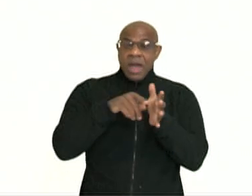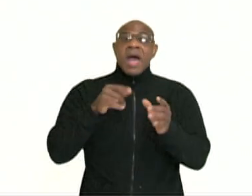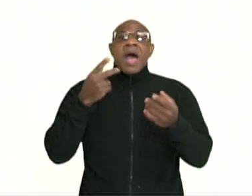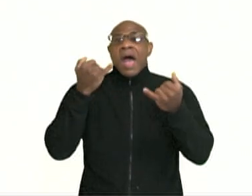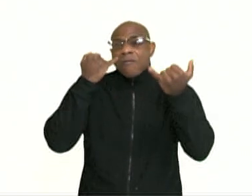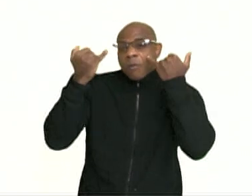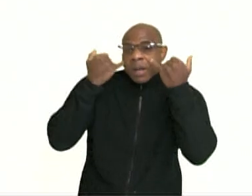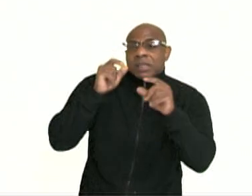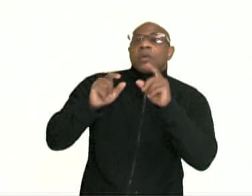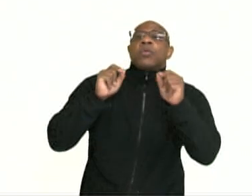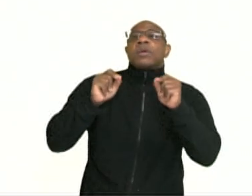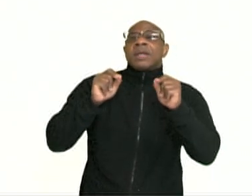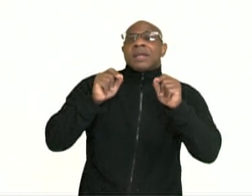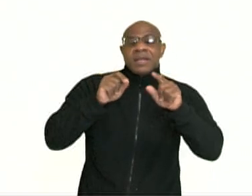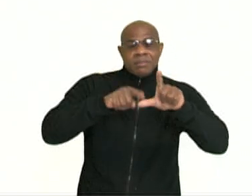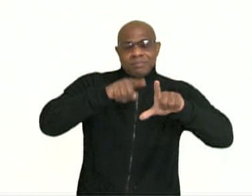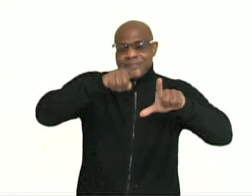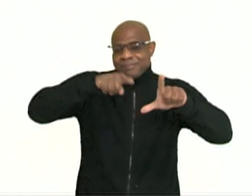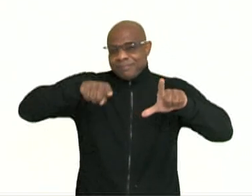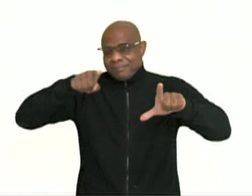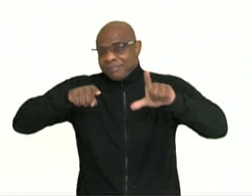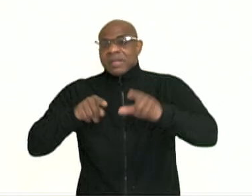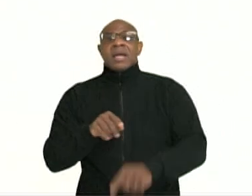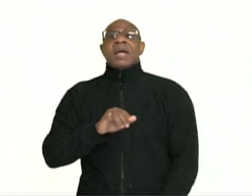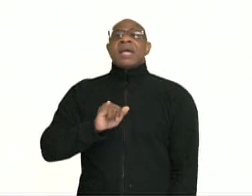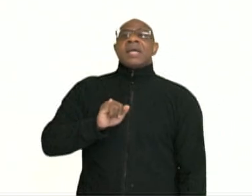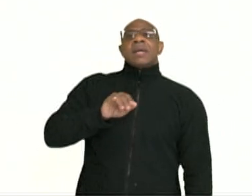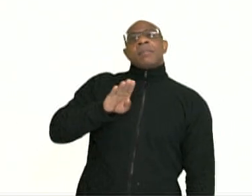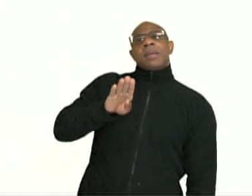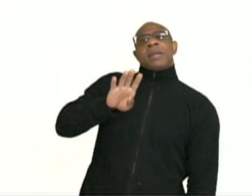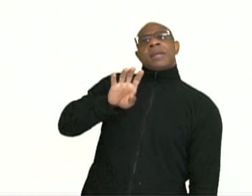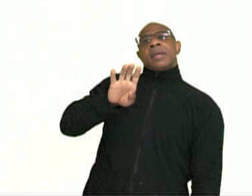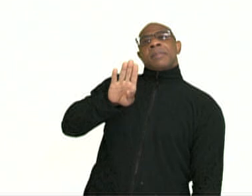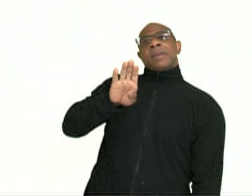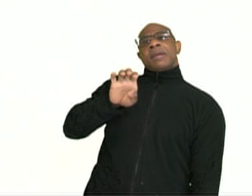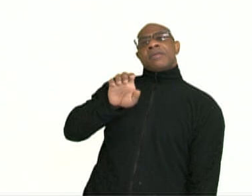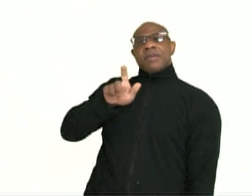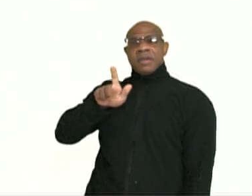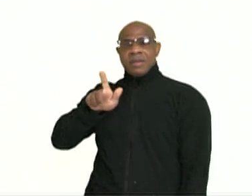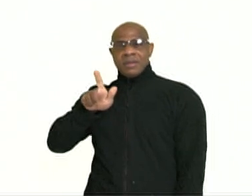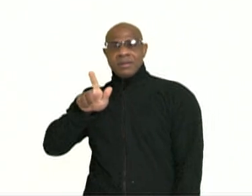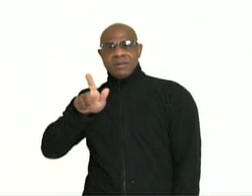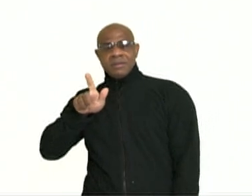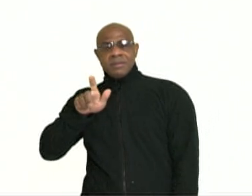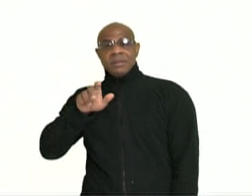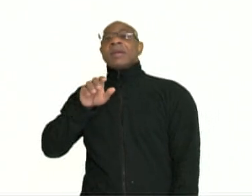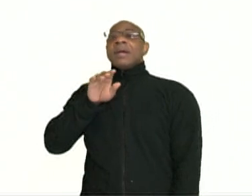censo demográfico de 2010 mostrou que, nesse ano, existia apenas